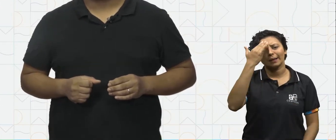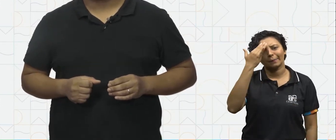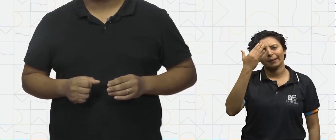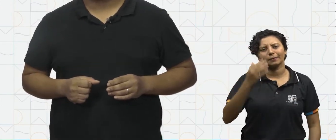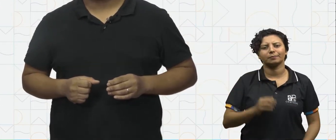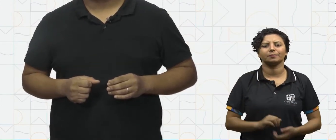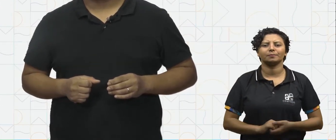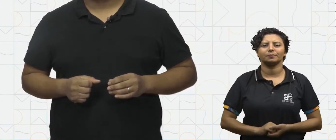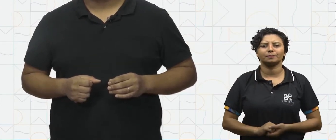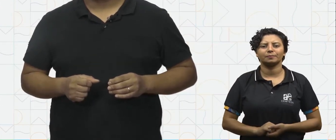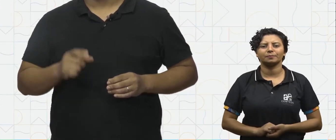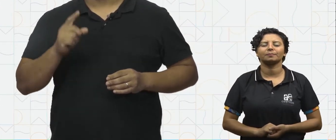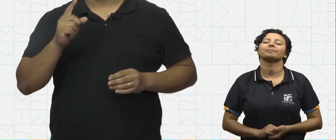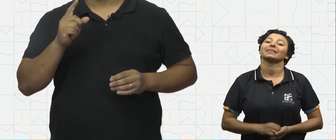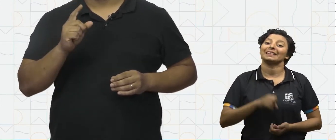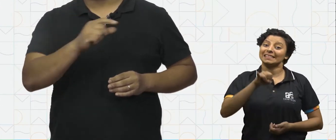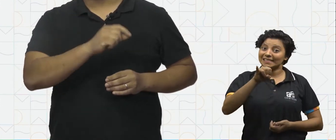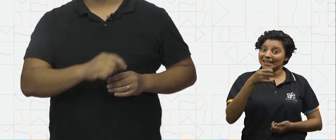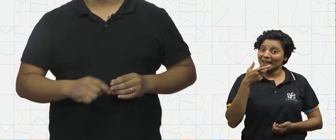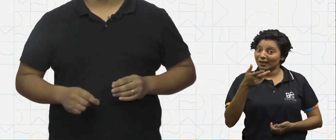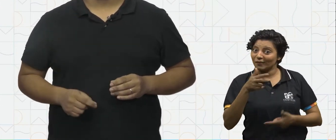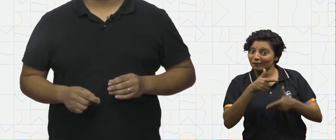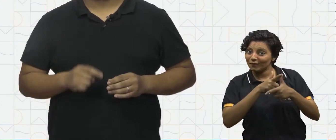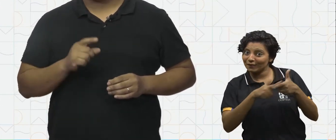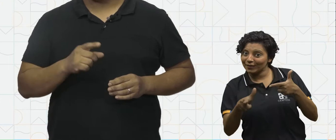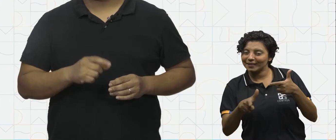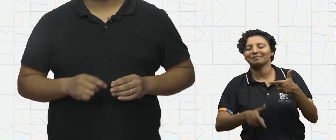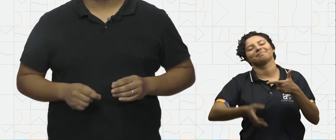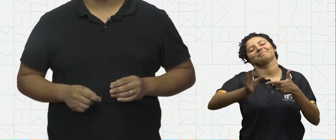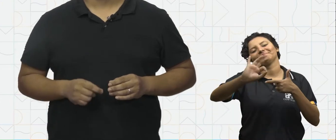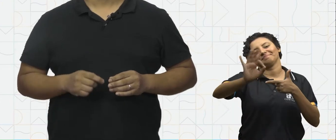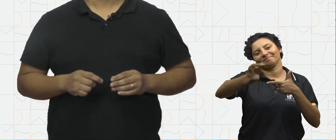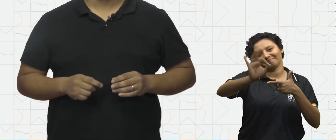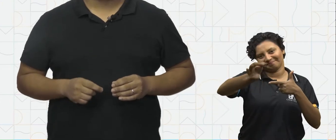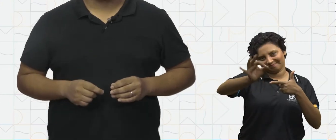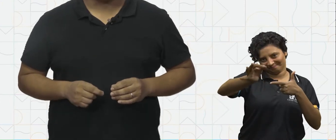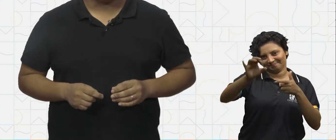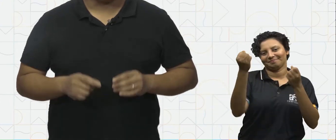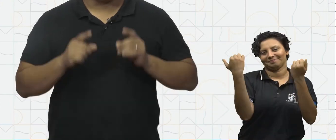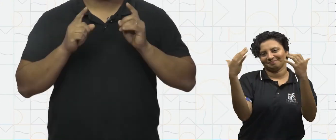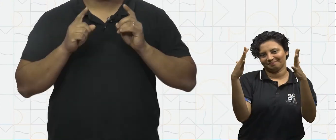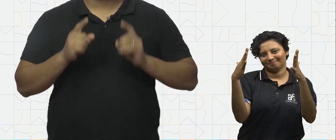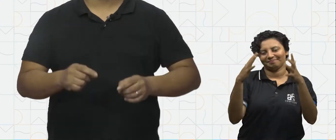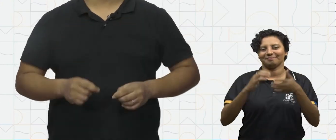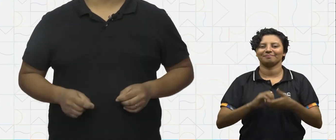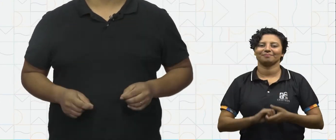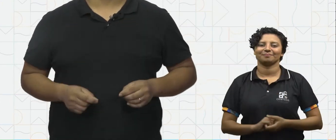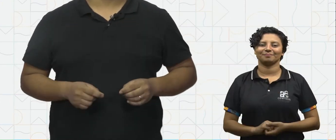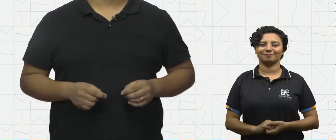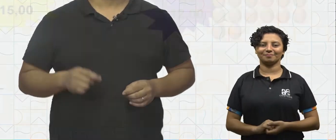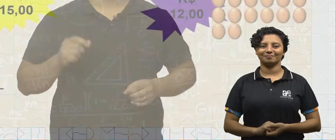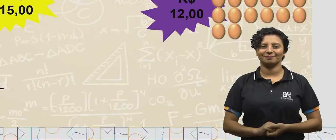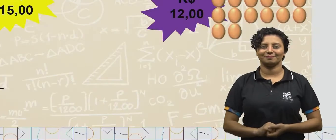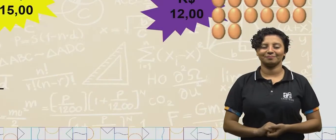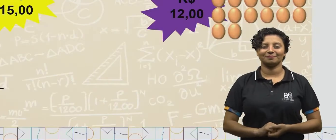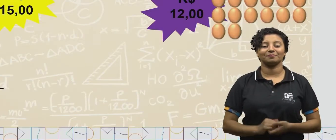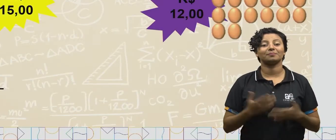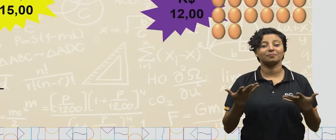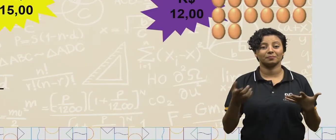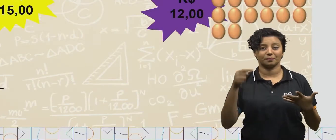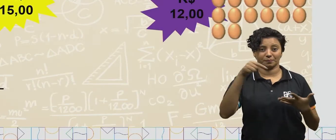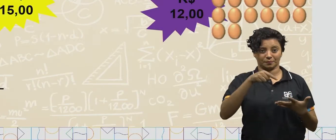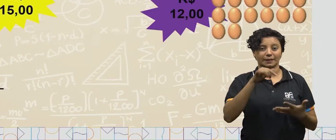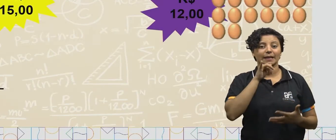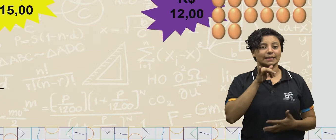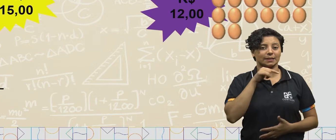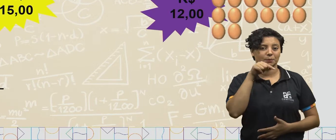isso? Se você respondeu que é dividindo, muito bem, acertou em cheio. Então,